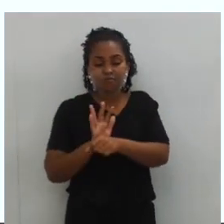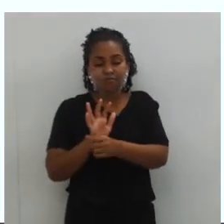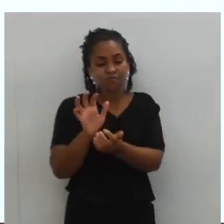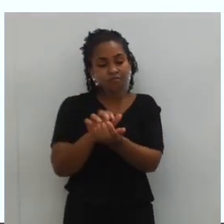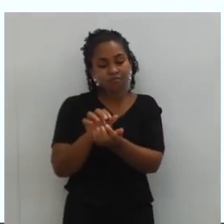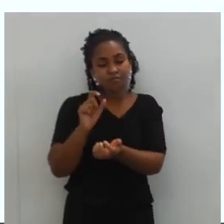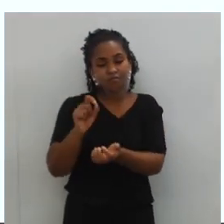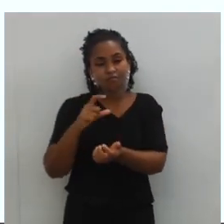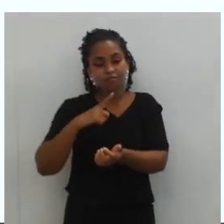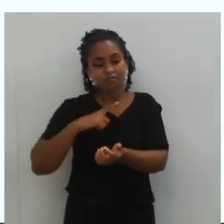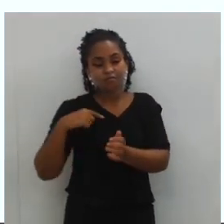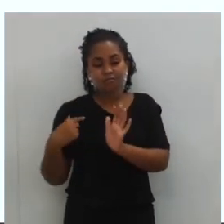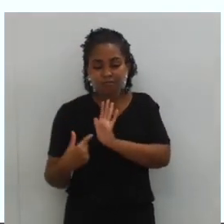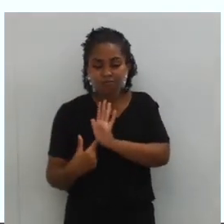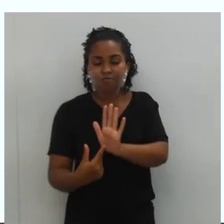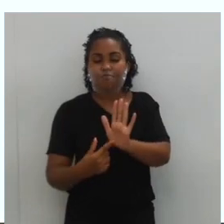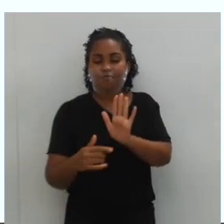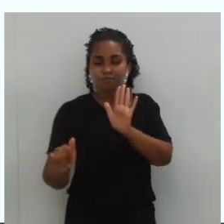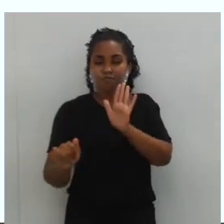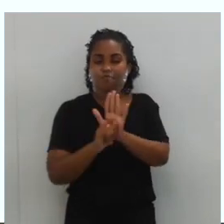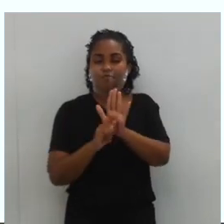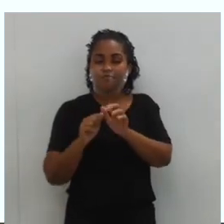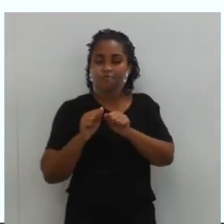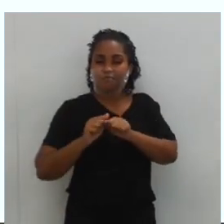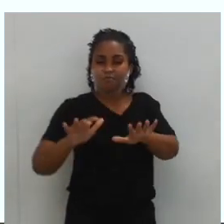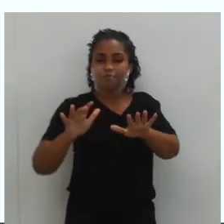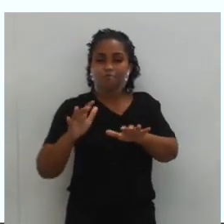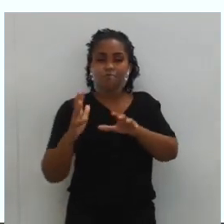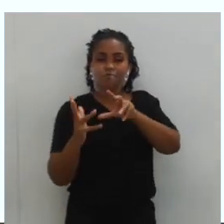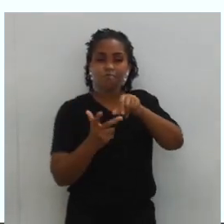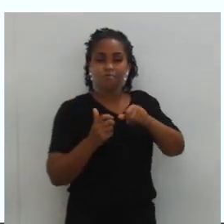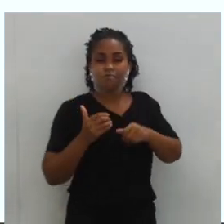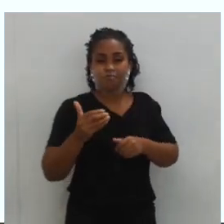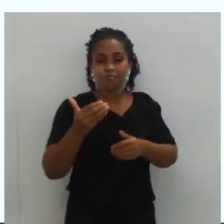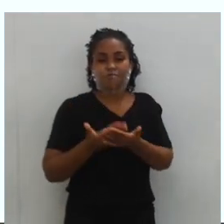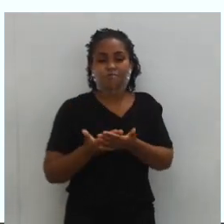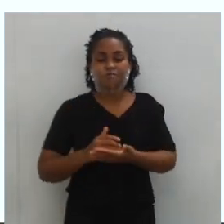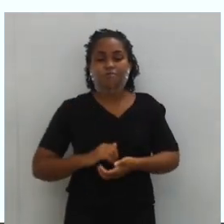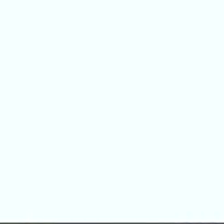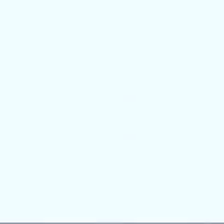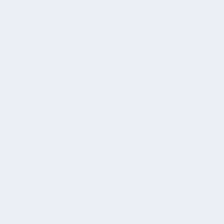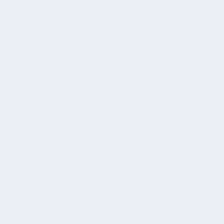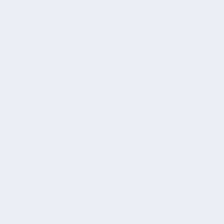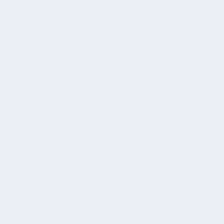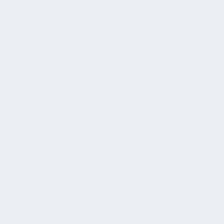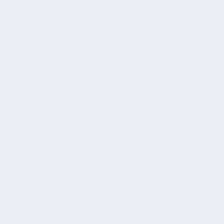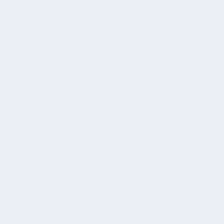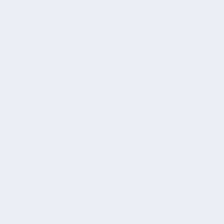pernambucano, justamente, ele mostra a nossa identidade para todo mundo. Até a próxima!